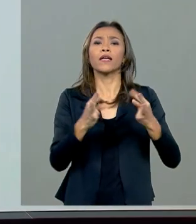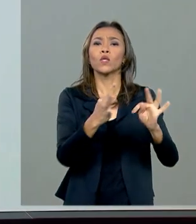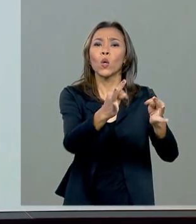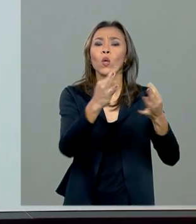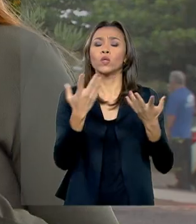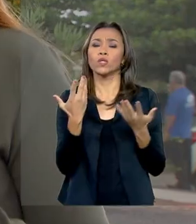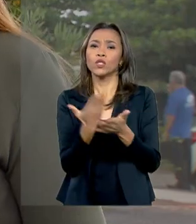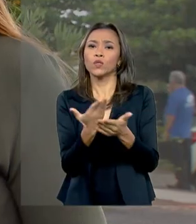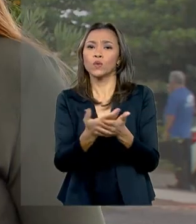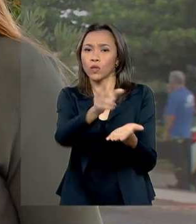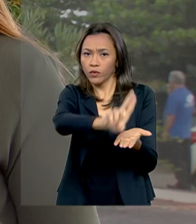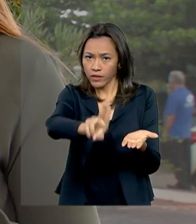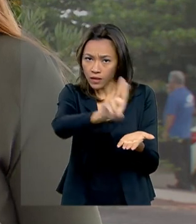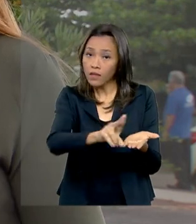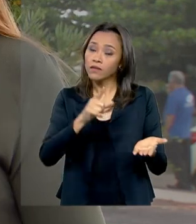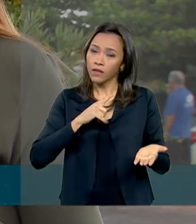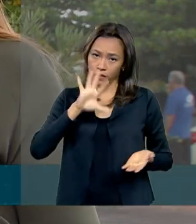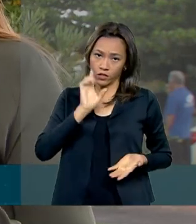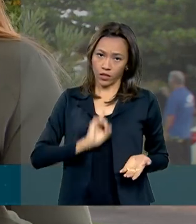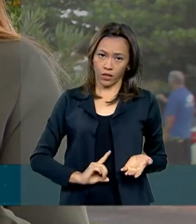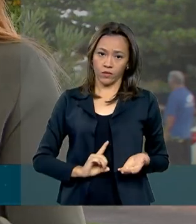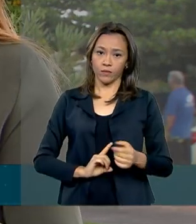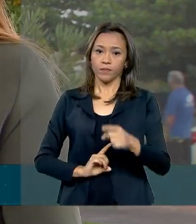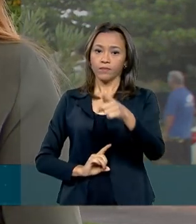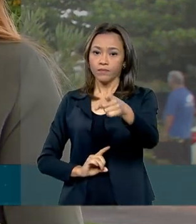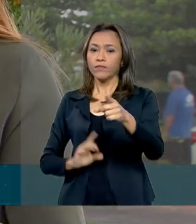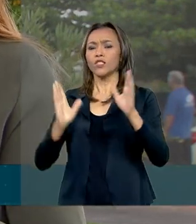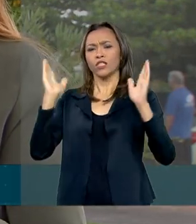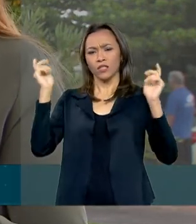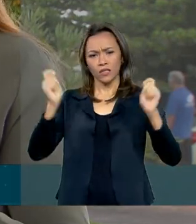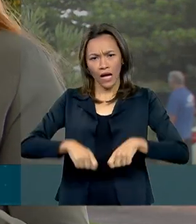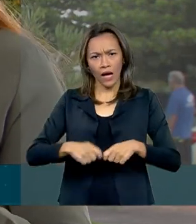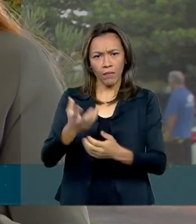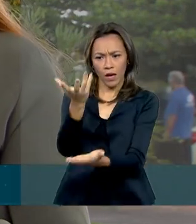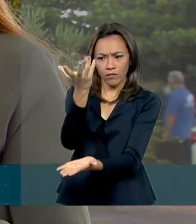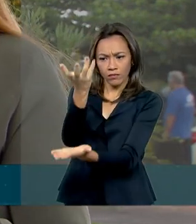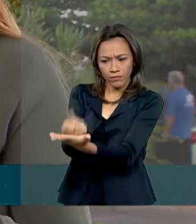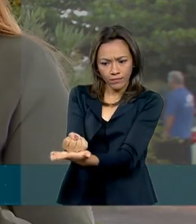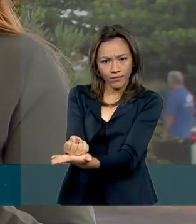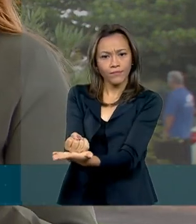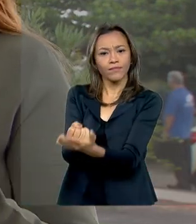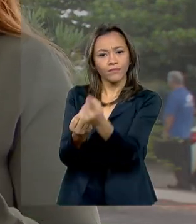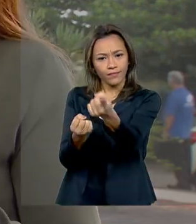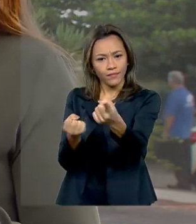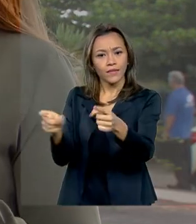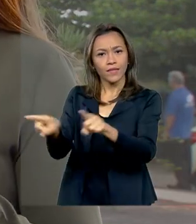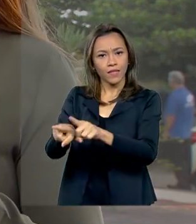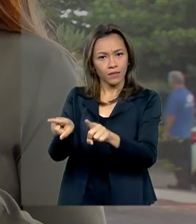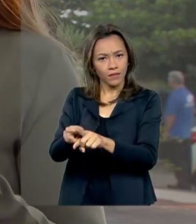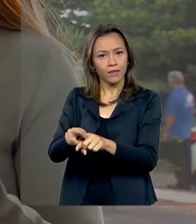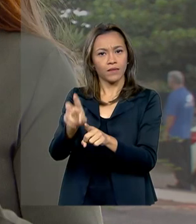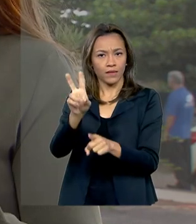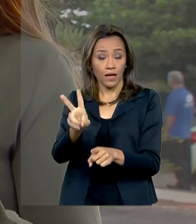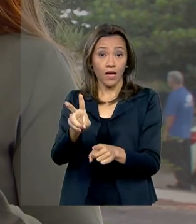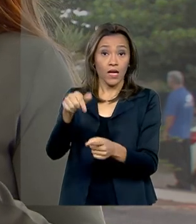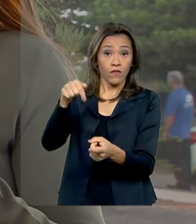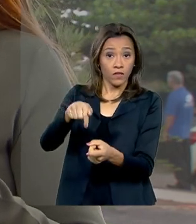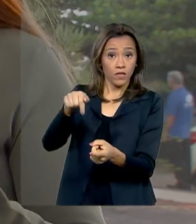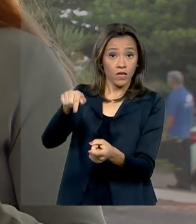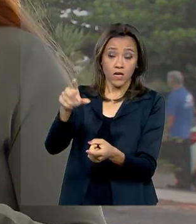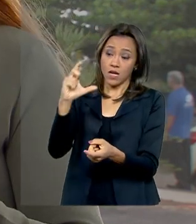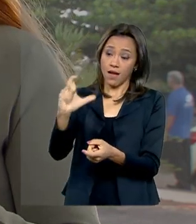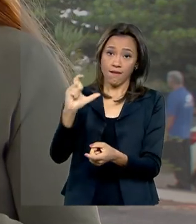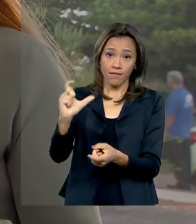universidades. A carteira de estudante digital já pode ser baixada pelo Apple Store e pelo Google Play. Com ela,